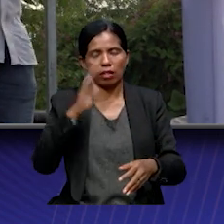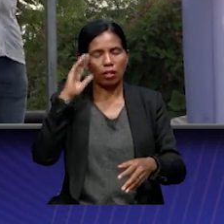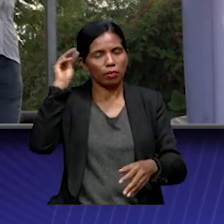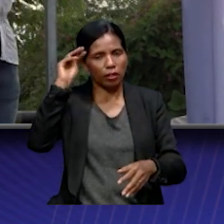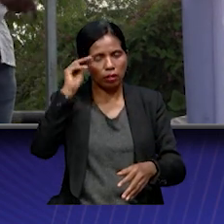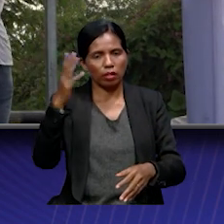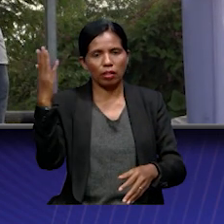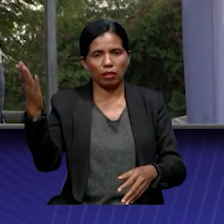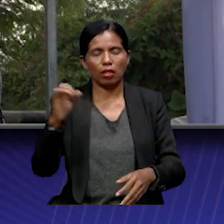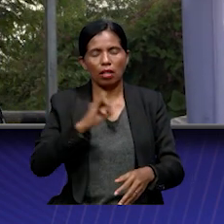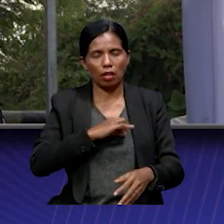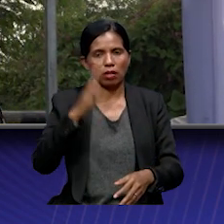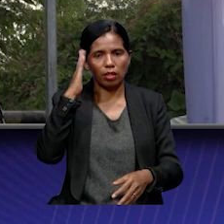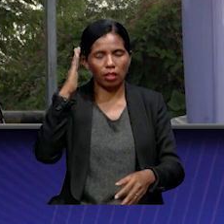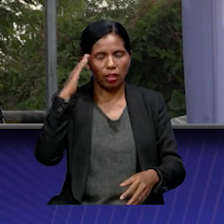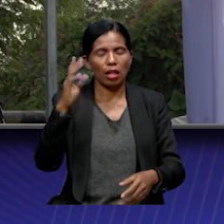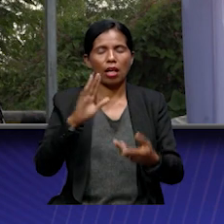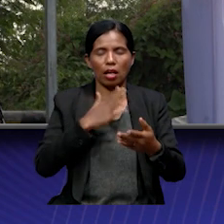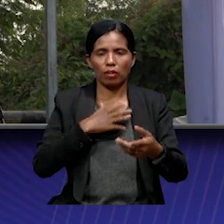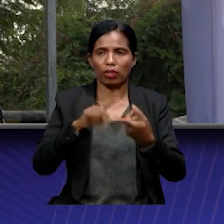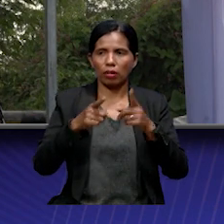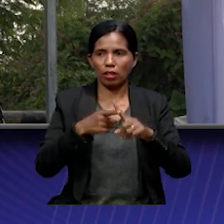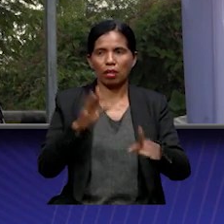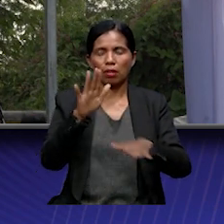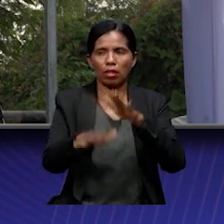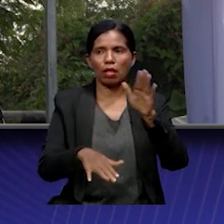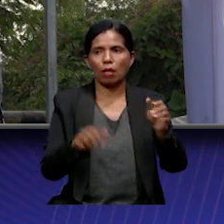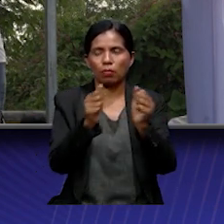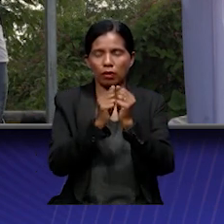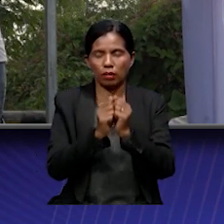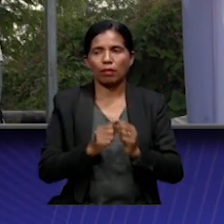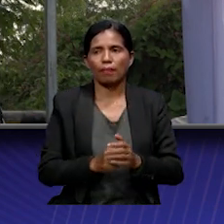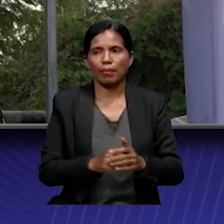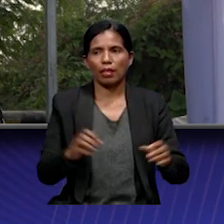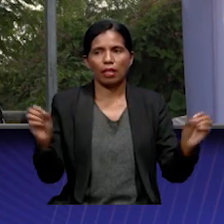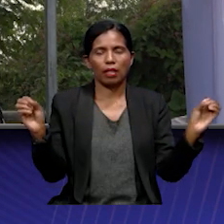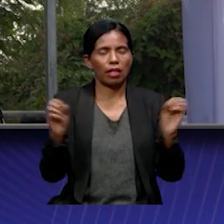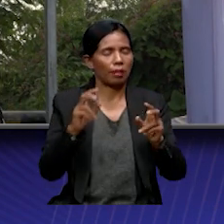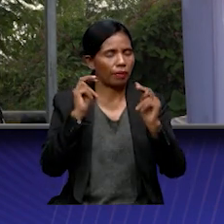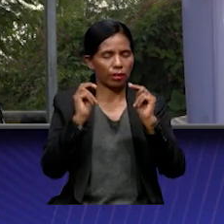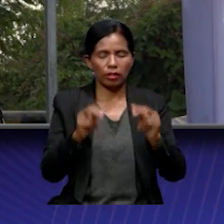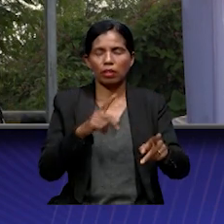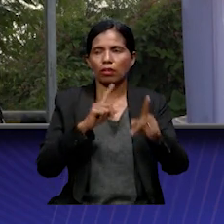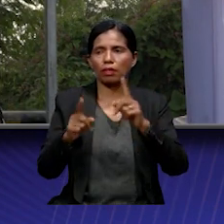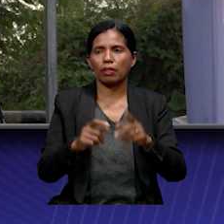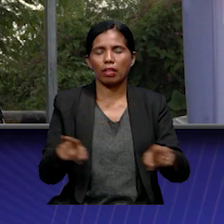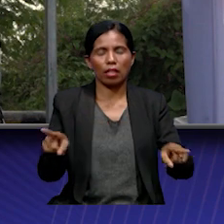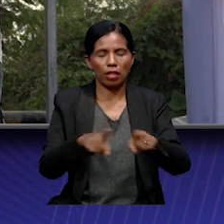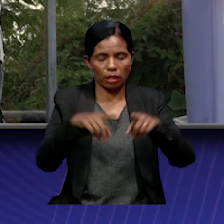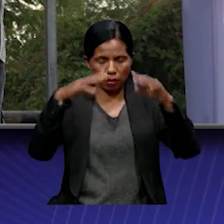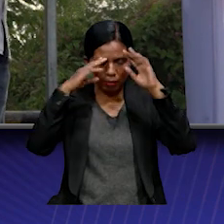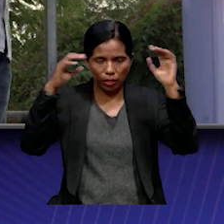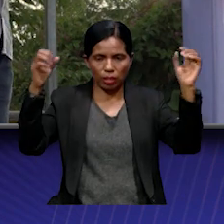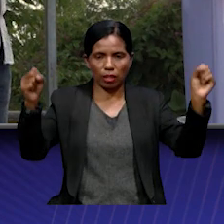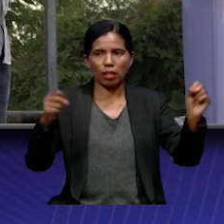ita ba hau kunyese presidente hau ni kolega ulu kam la hamoto kume ame hamoto la precisa ita o quando sai presidente para